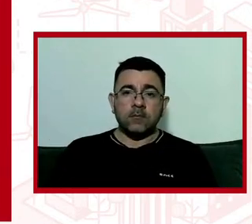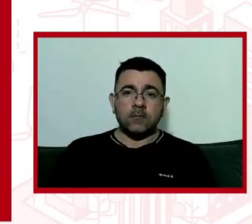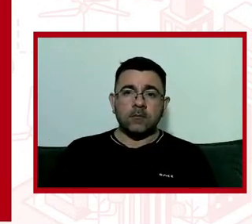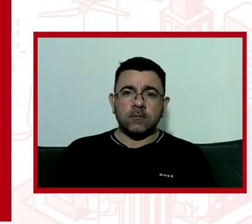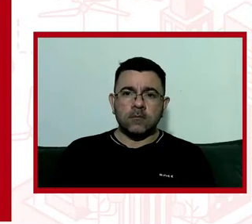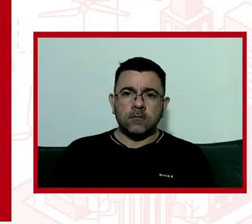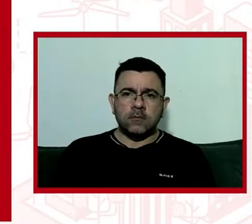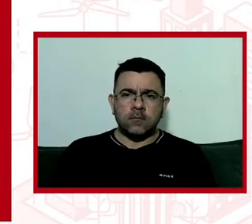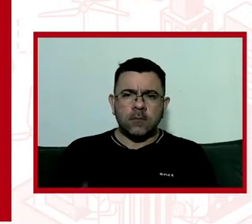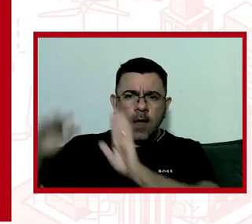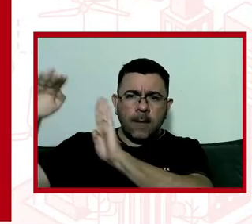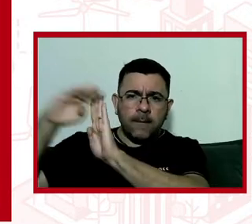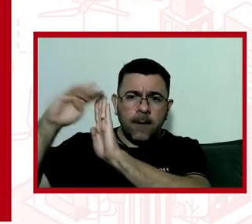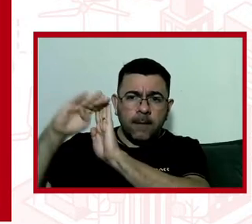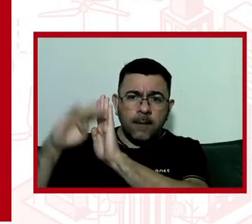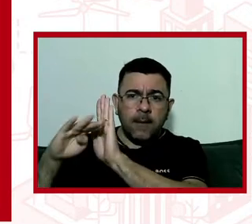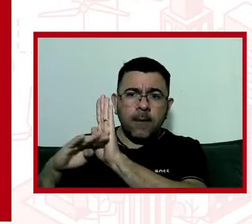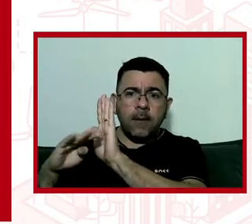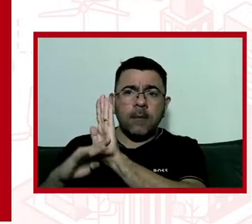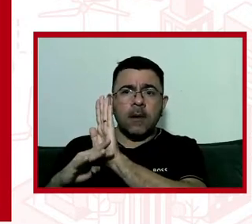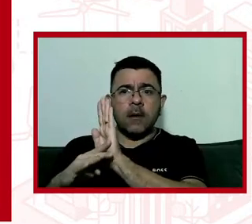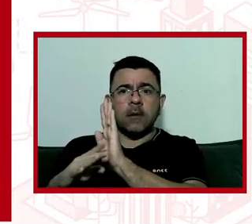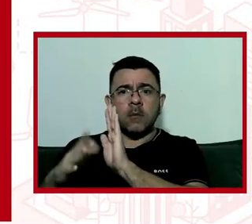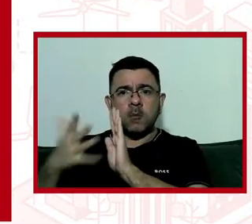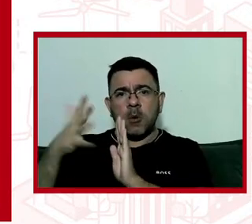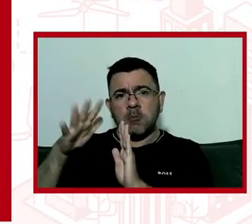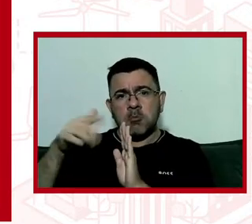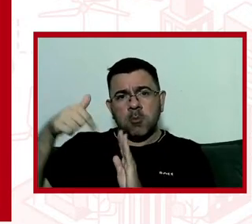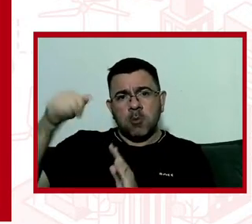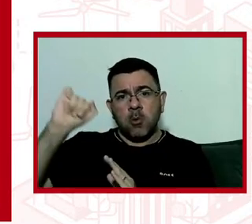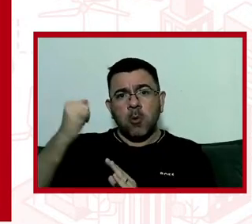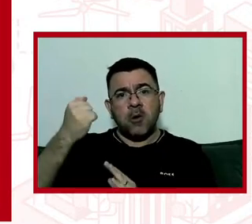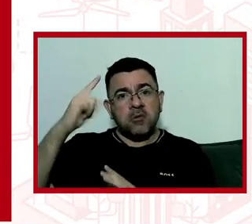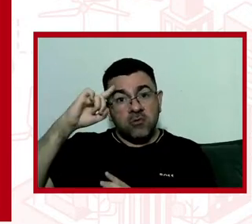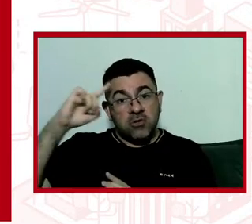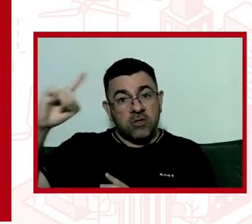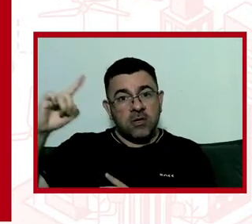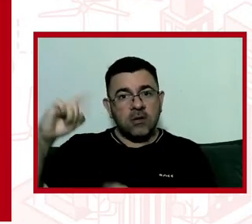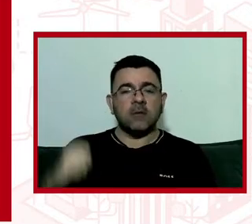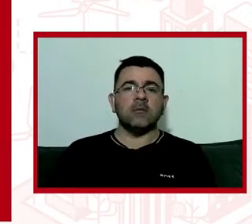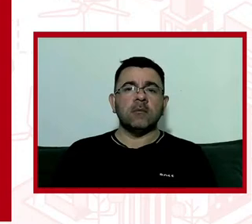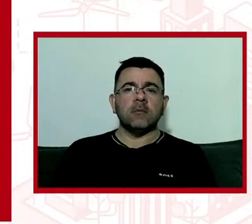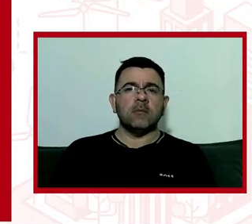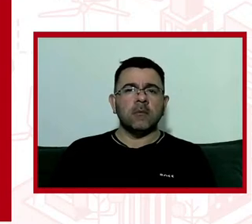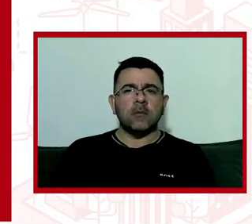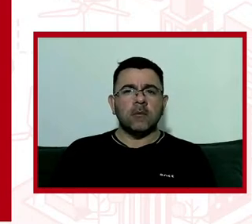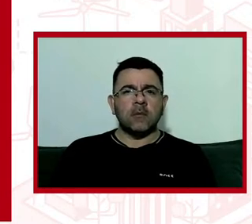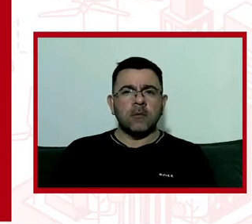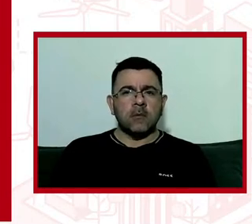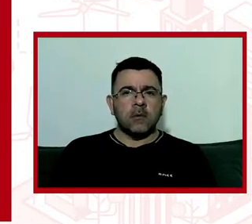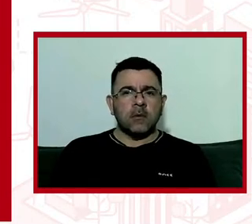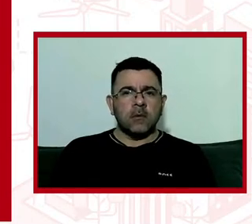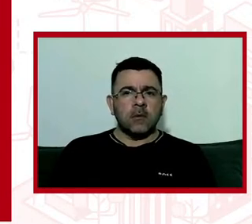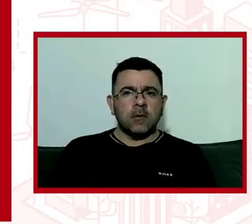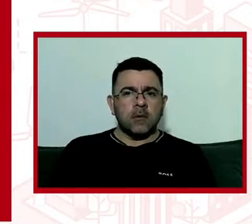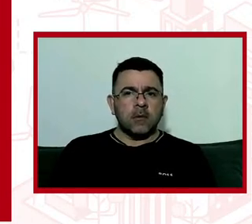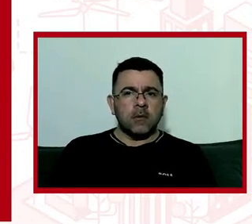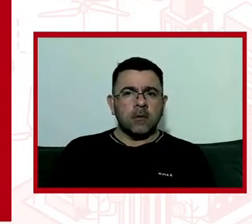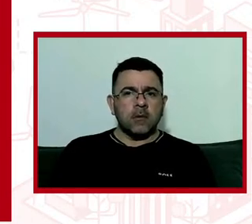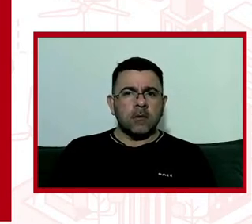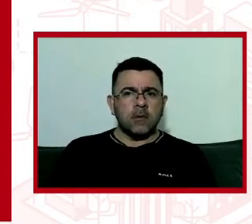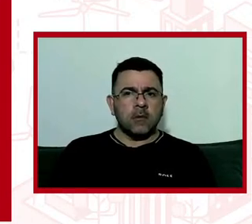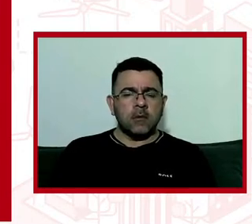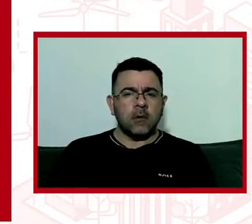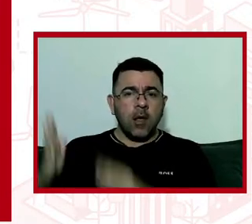ali em pouco mais de C dias mas em algo 7 8 dias montou a primeira eh o primeiro mod de